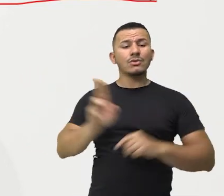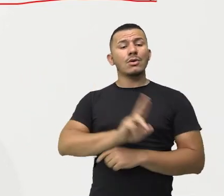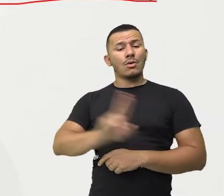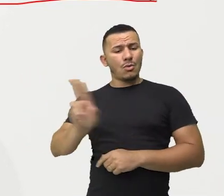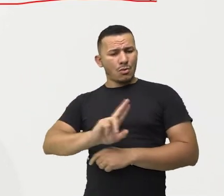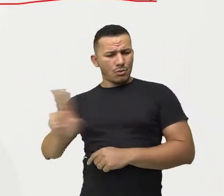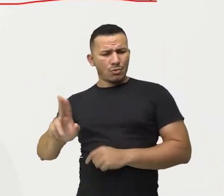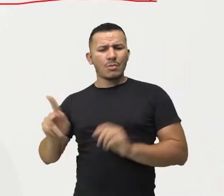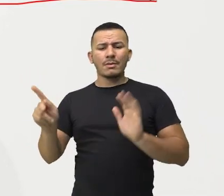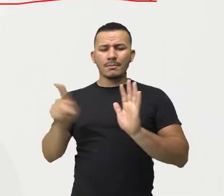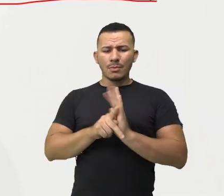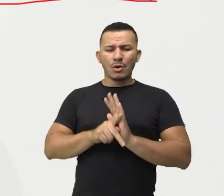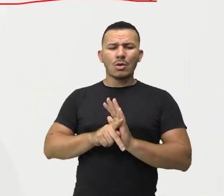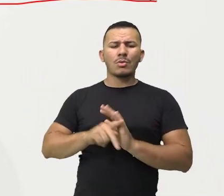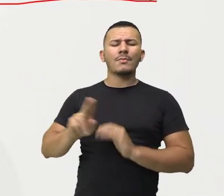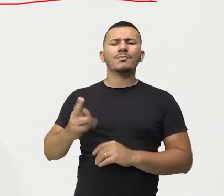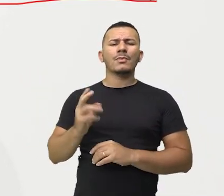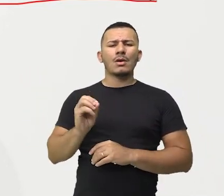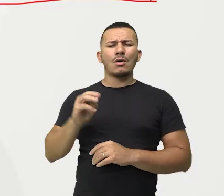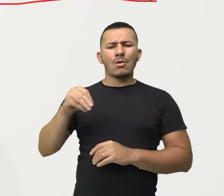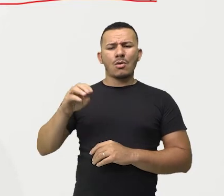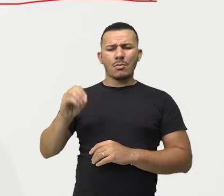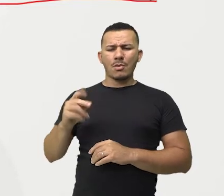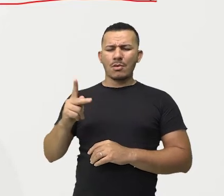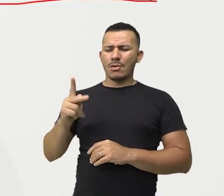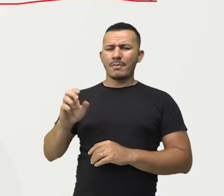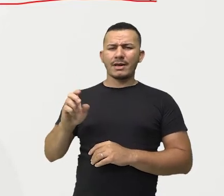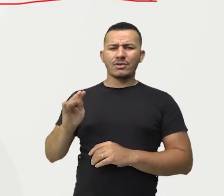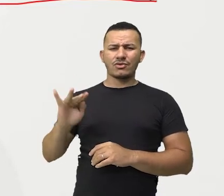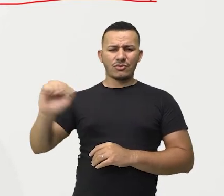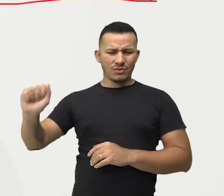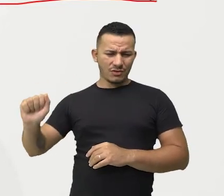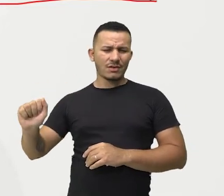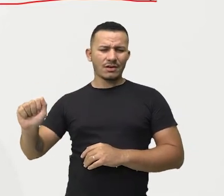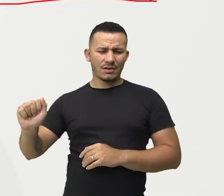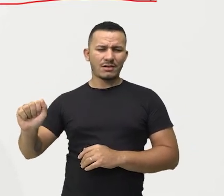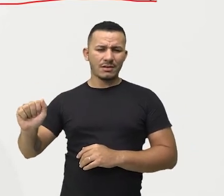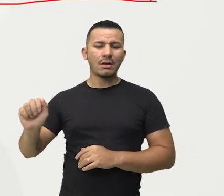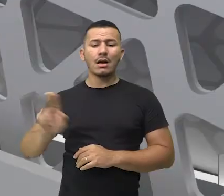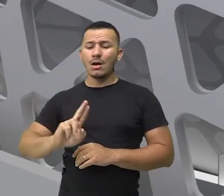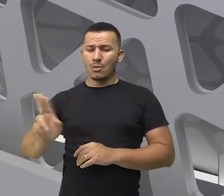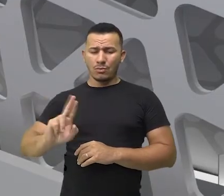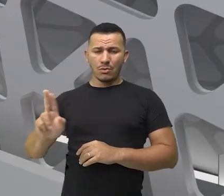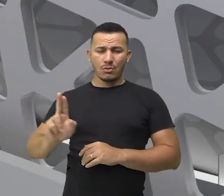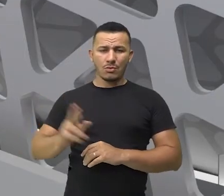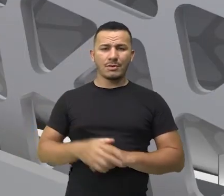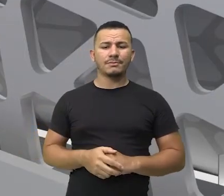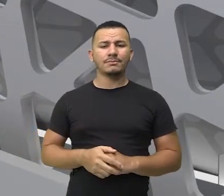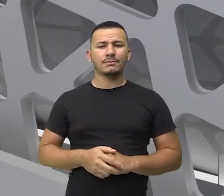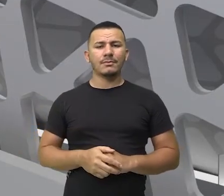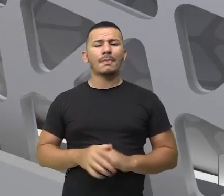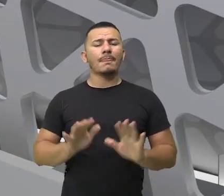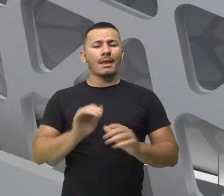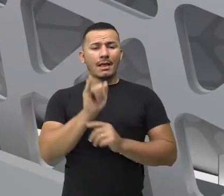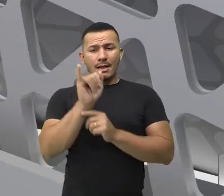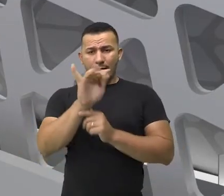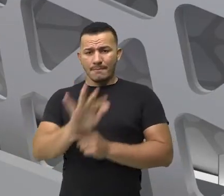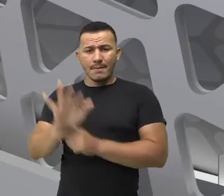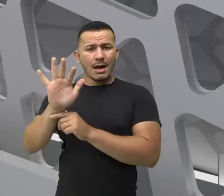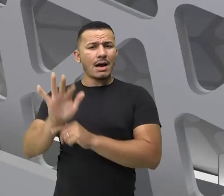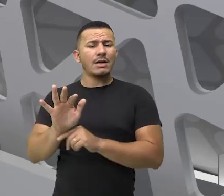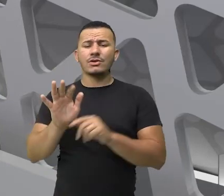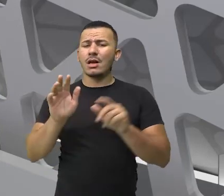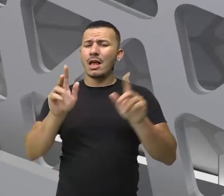homotetia, né? A palavra homo, né, vem do igualzinho e tal, e aí, mas ela pode ser